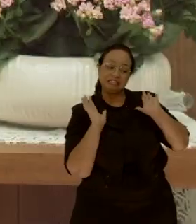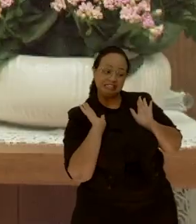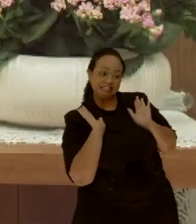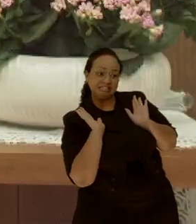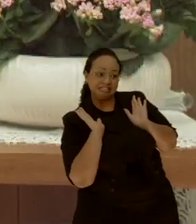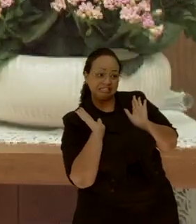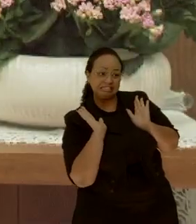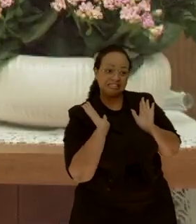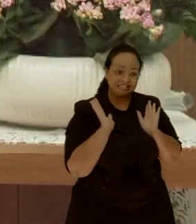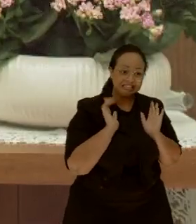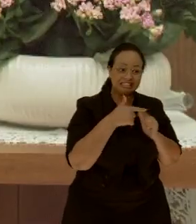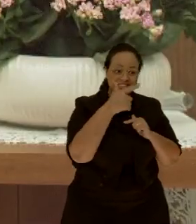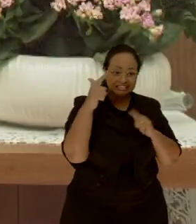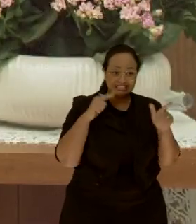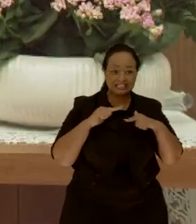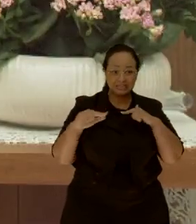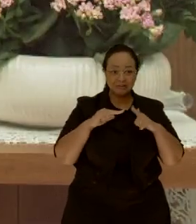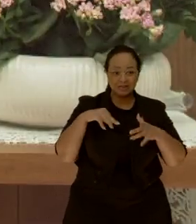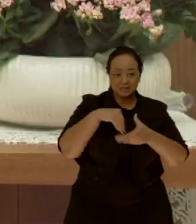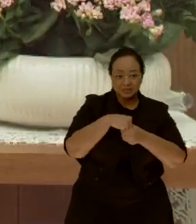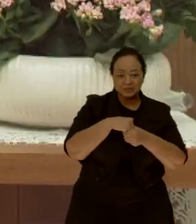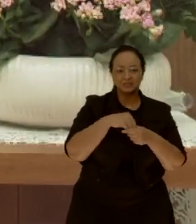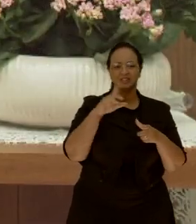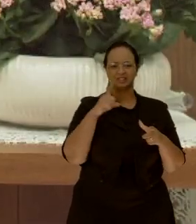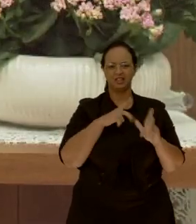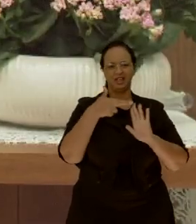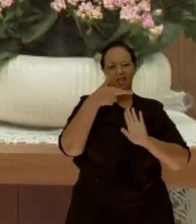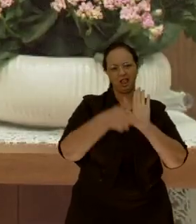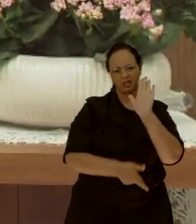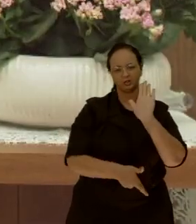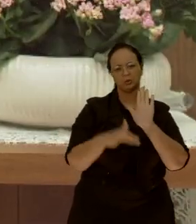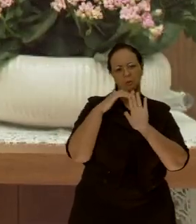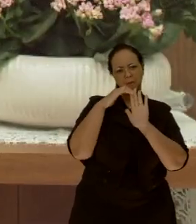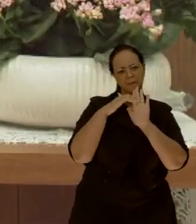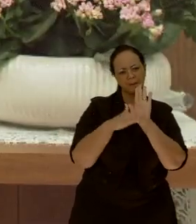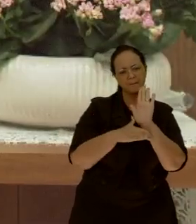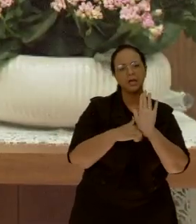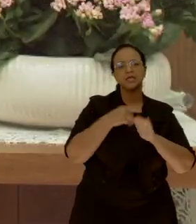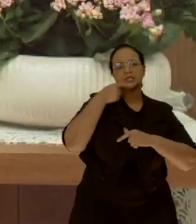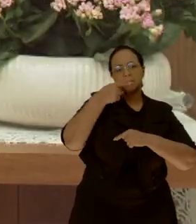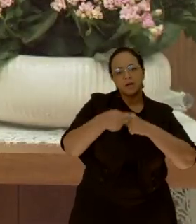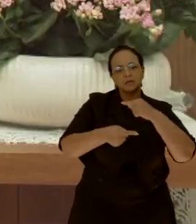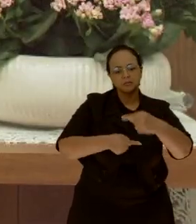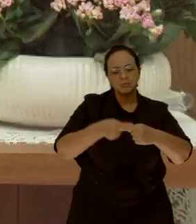e dos demais que trabalham lá. Nós temos relatório técnico semanal.